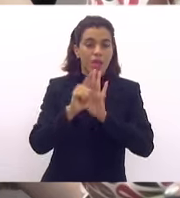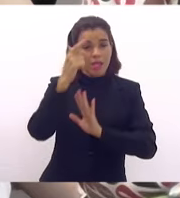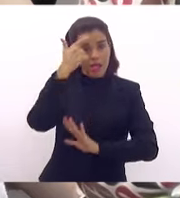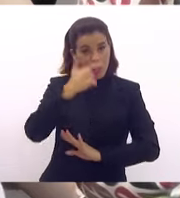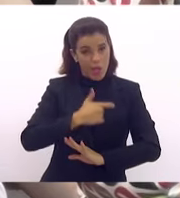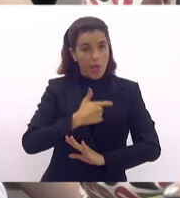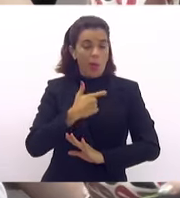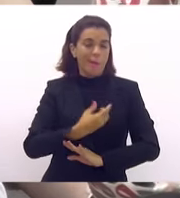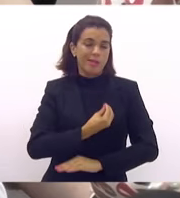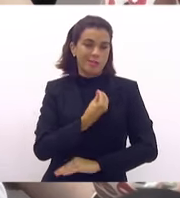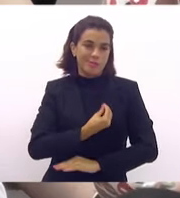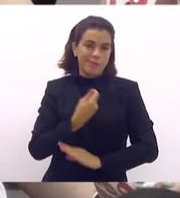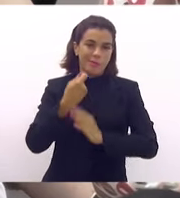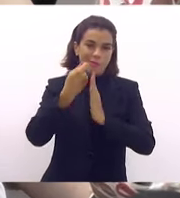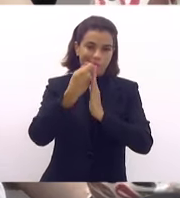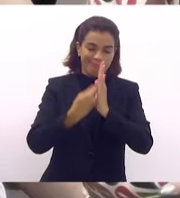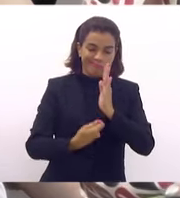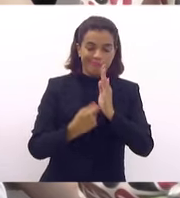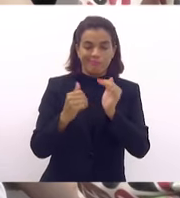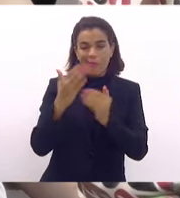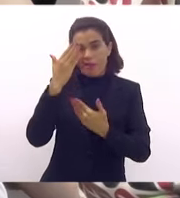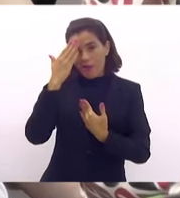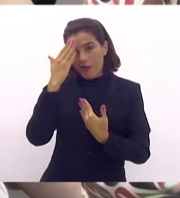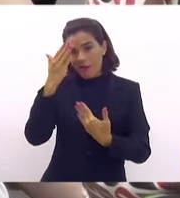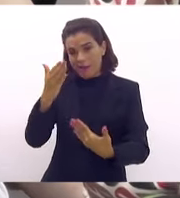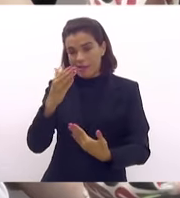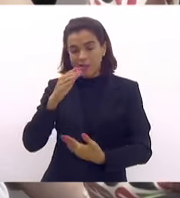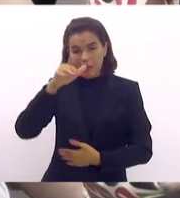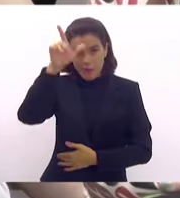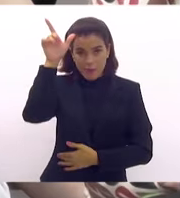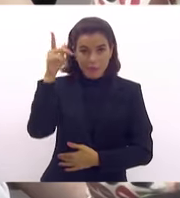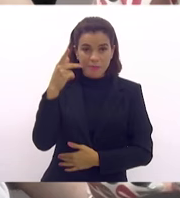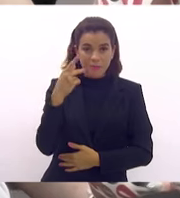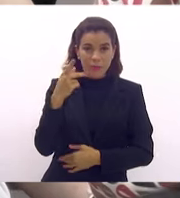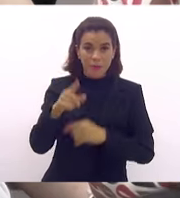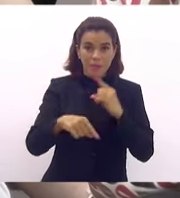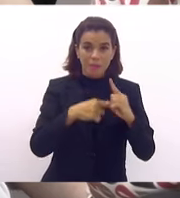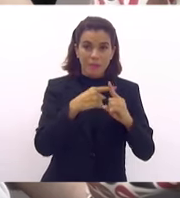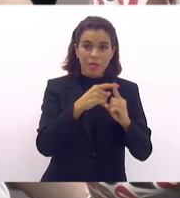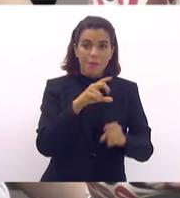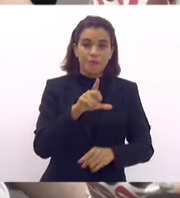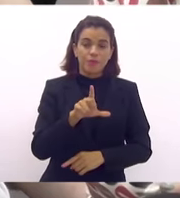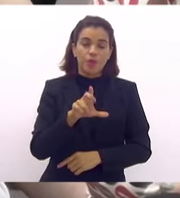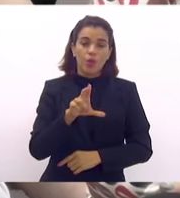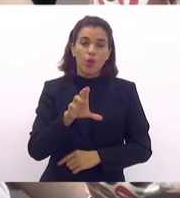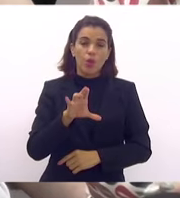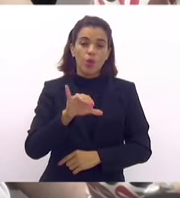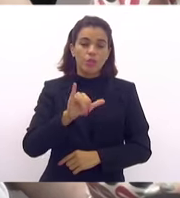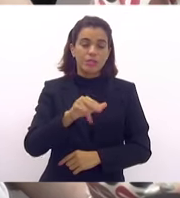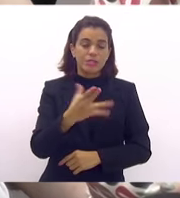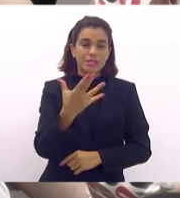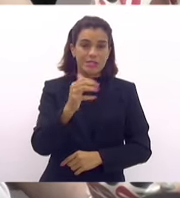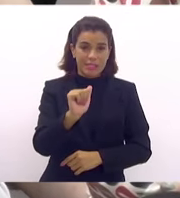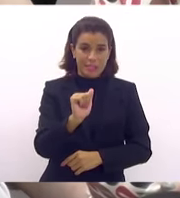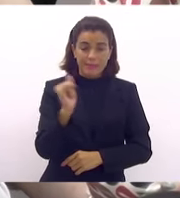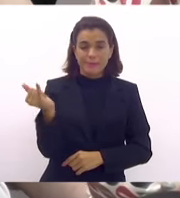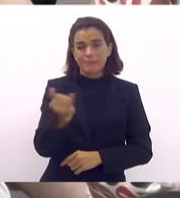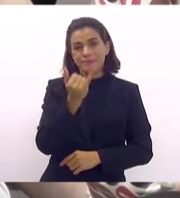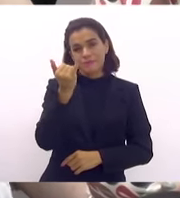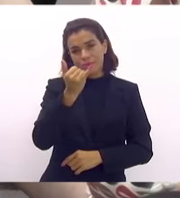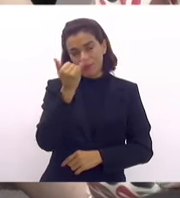Queria agradecer demais Augusto Paulo e a Lucinha por me conceder ser o coautor desse projeto importante para os